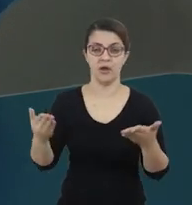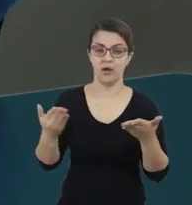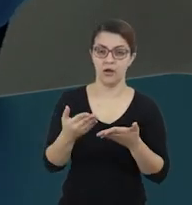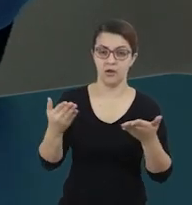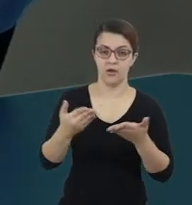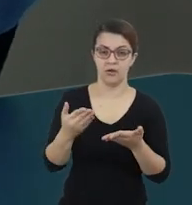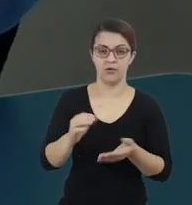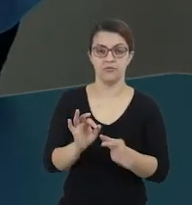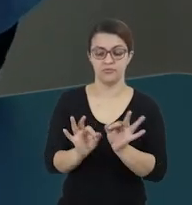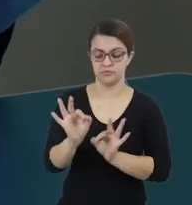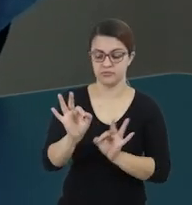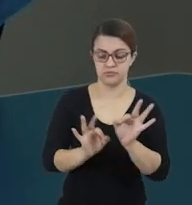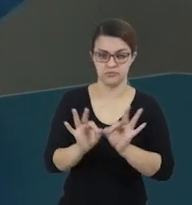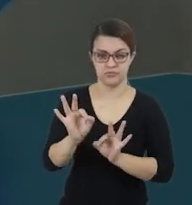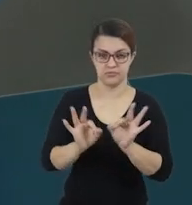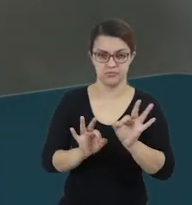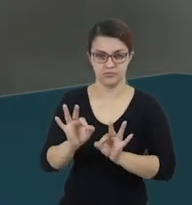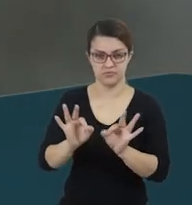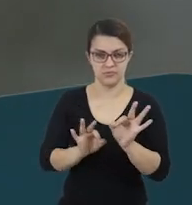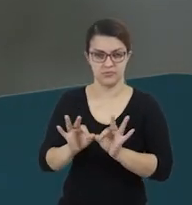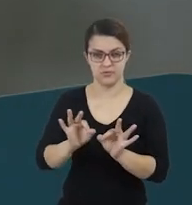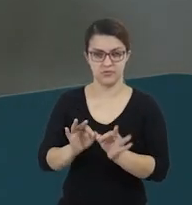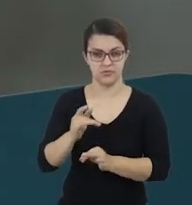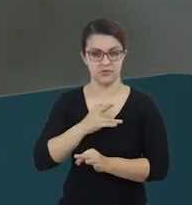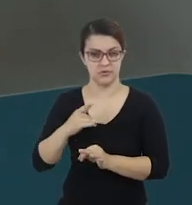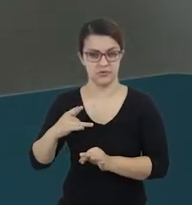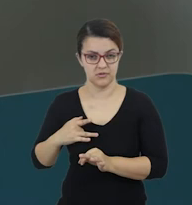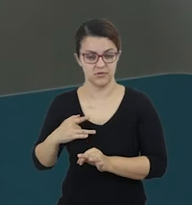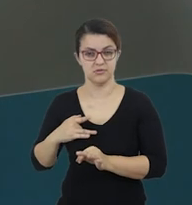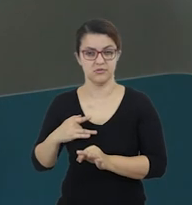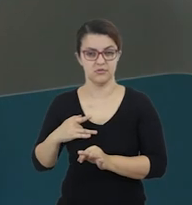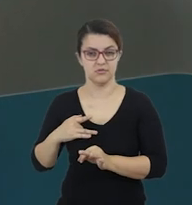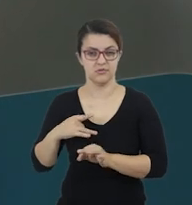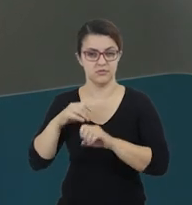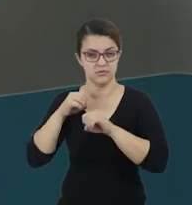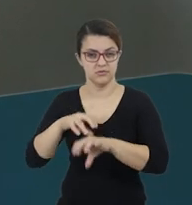Vamos falar um pouquinho também do projeto Educação e Saúde da População.